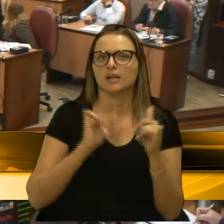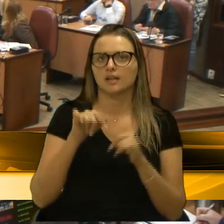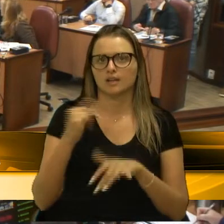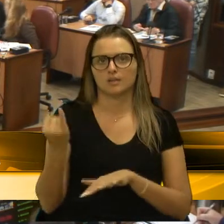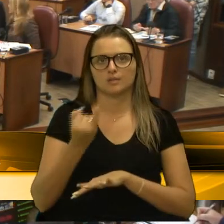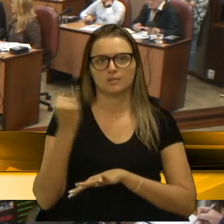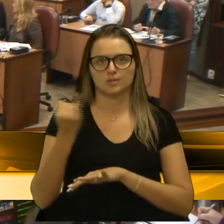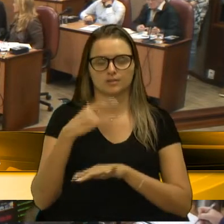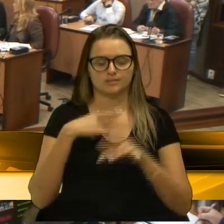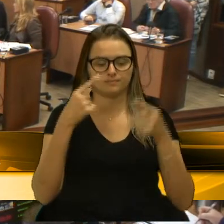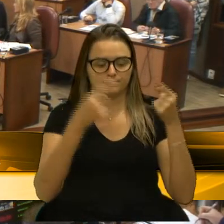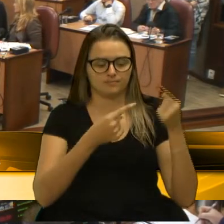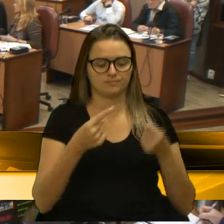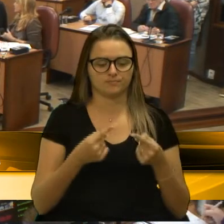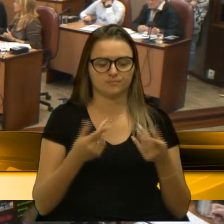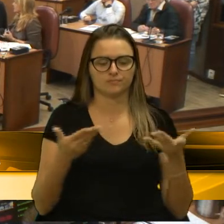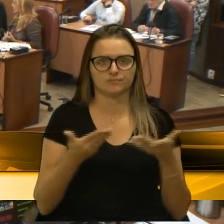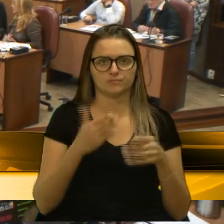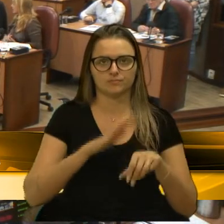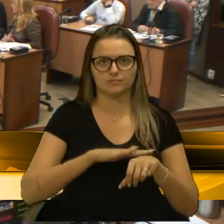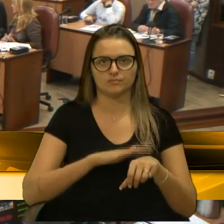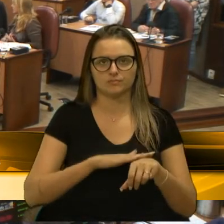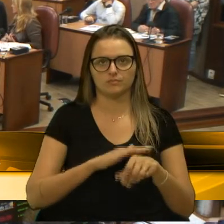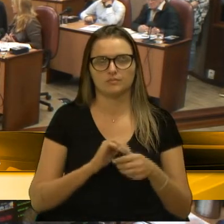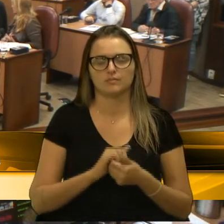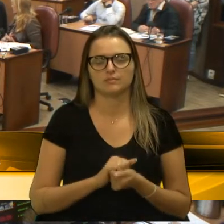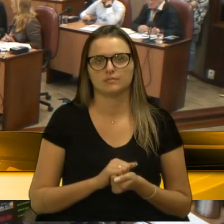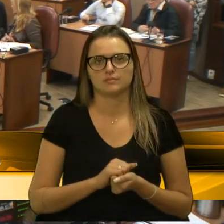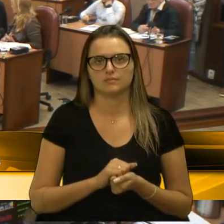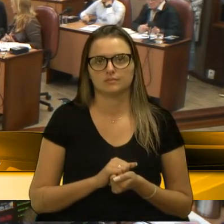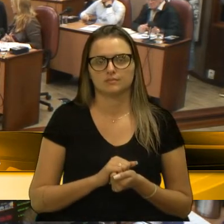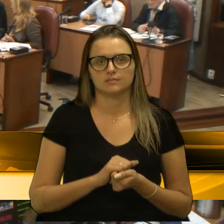essa discussão, para este momento. Primeiro,